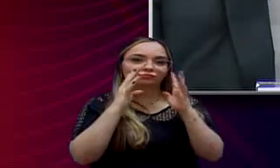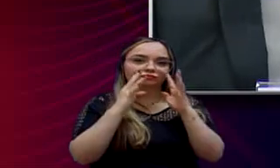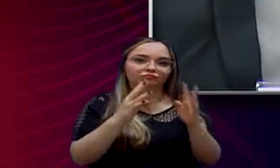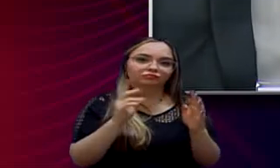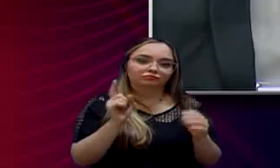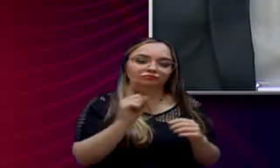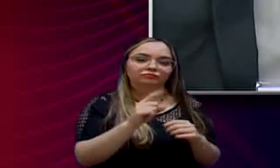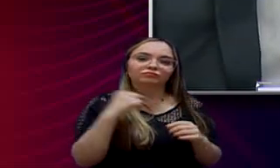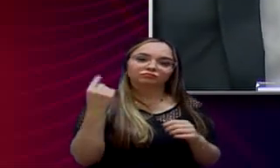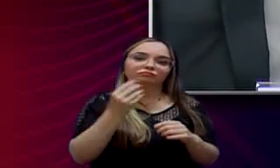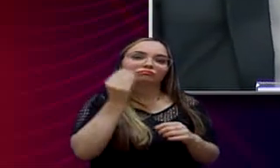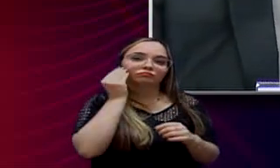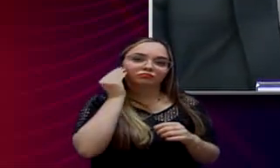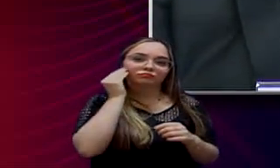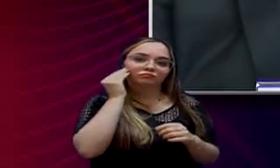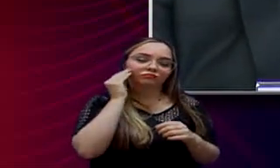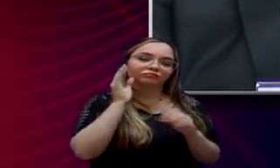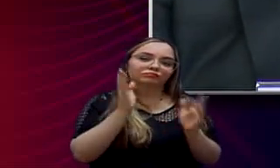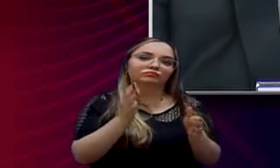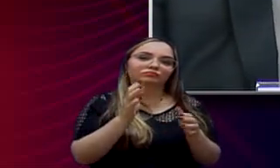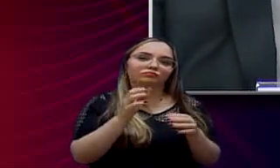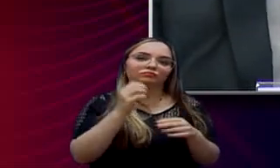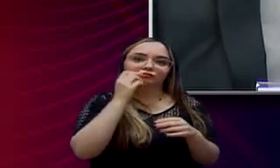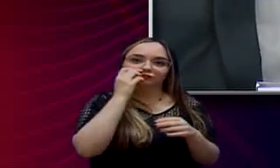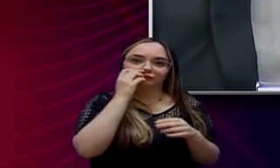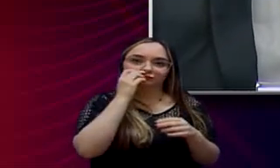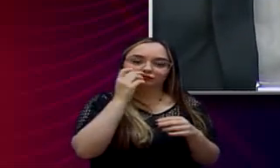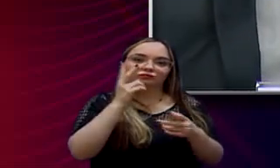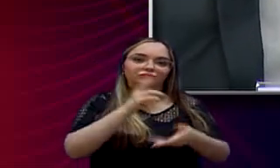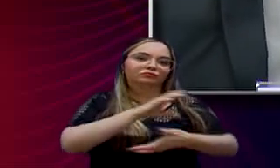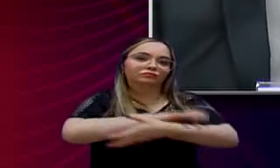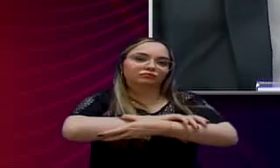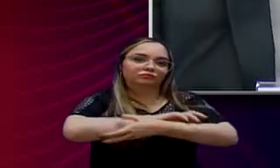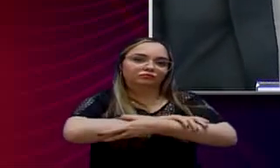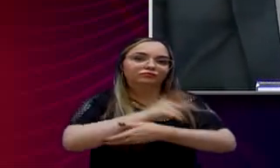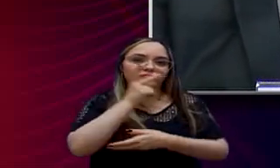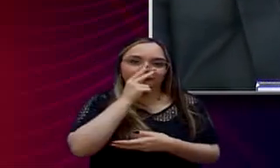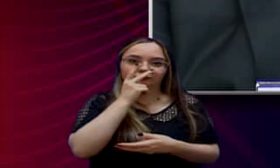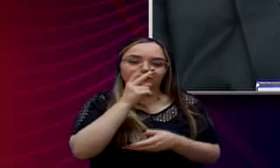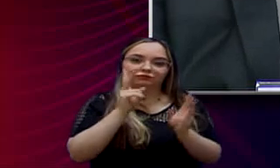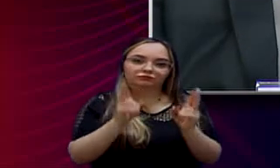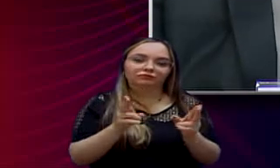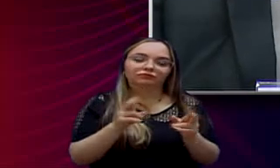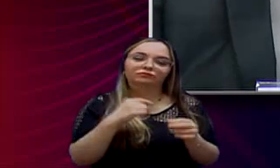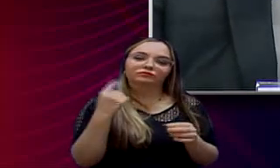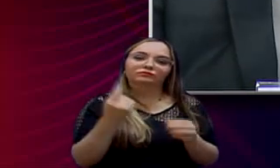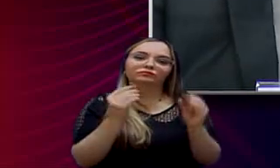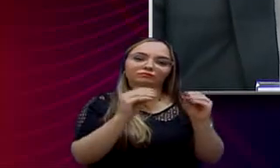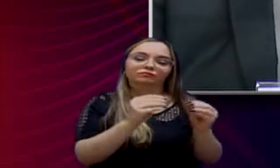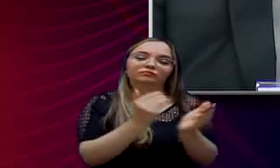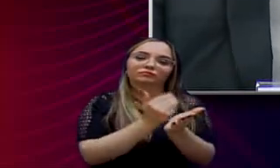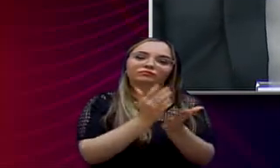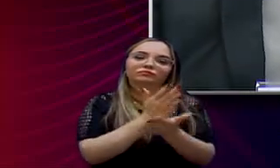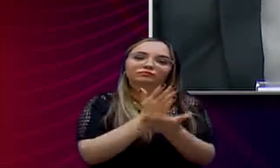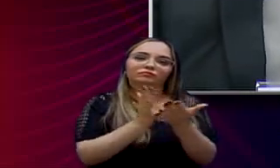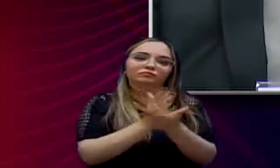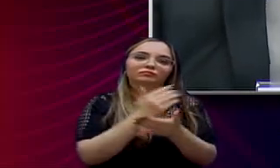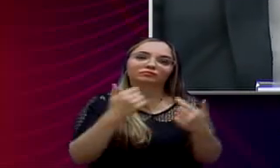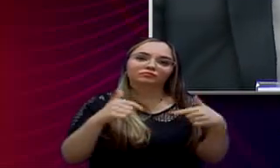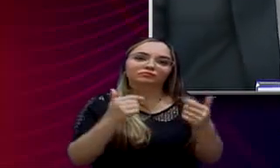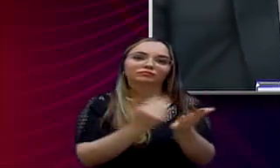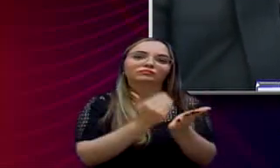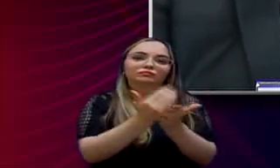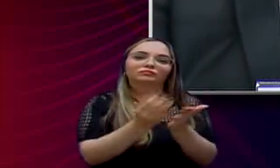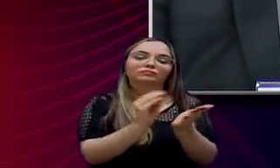a gente tá tentando fazer isso há padrão do Poupatempo é agregar novos serviços dentro dessa casa cidadão